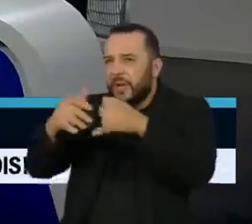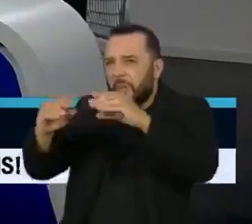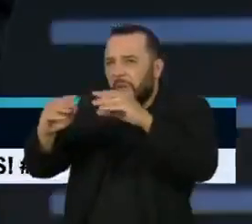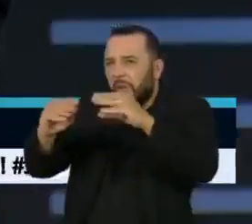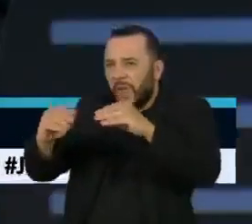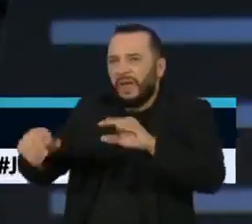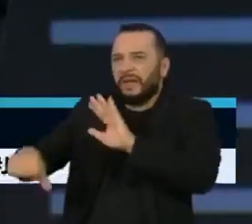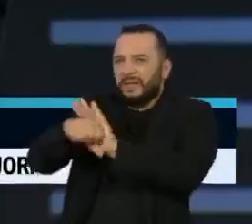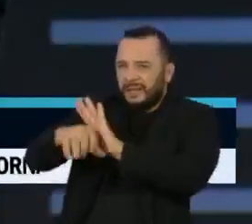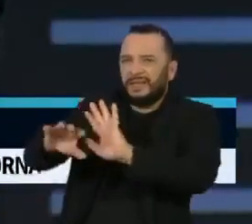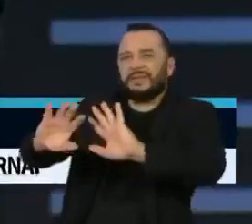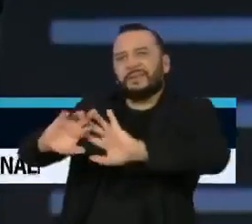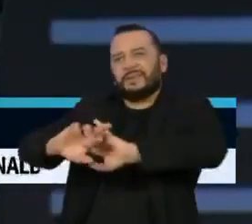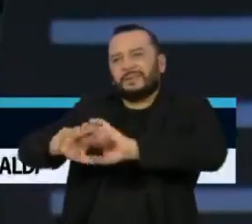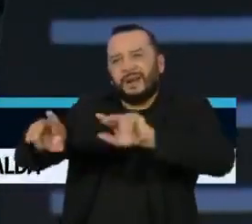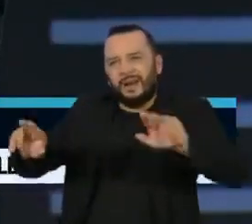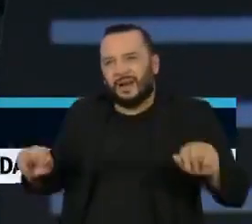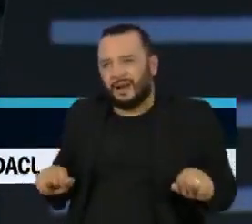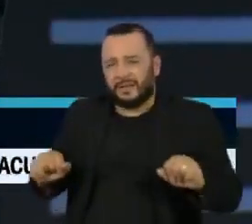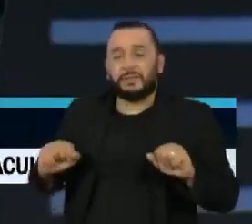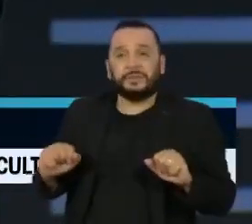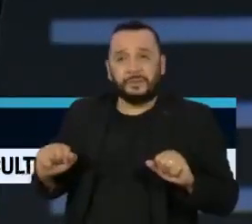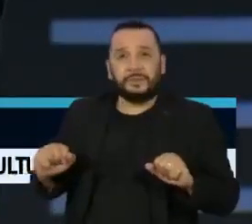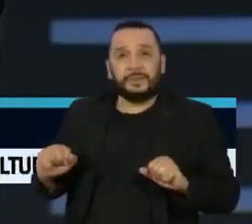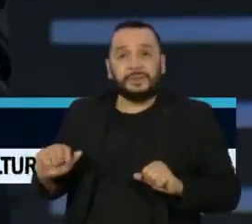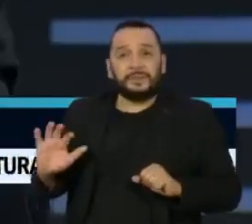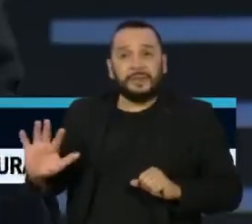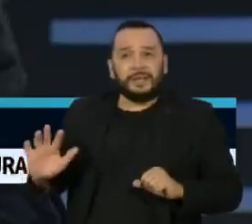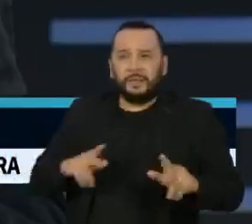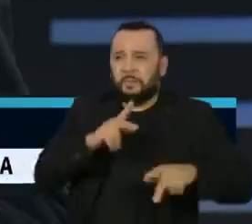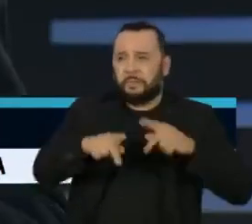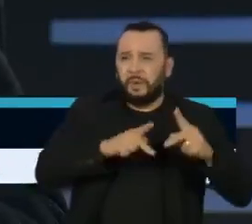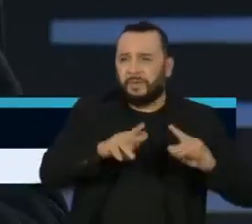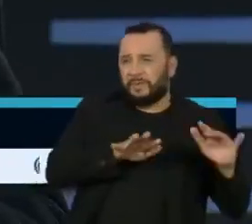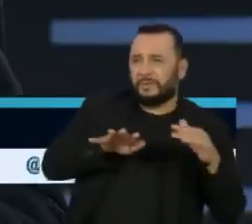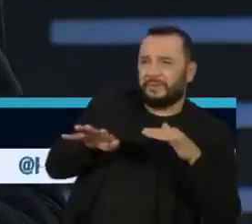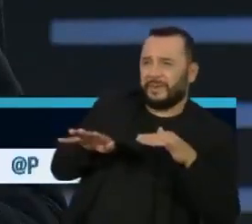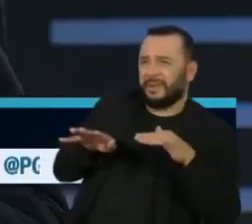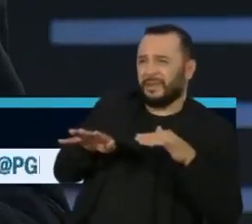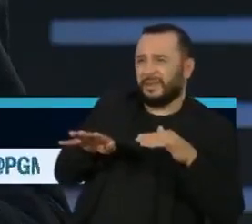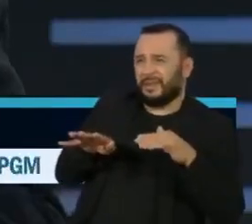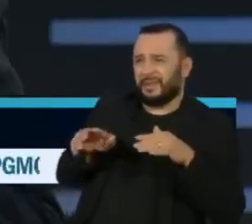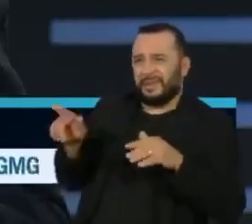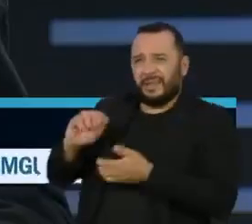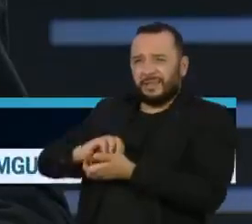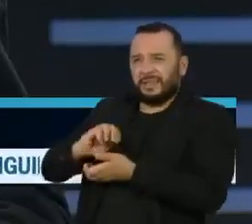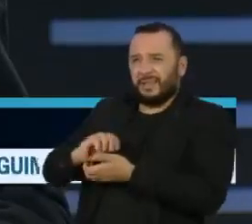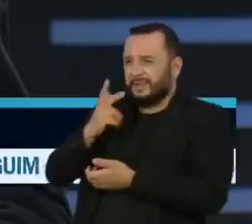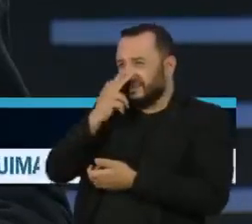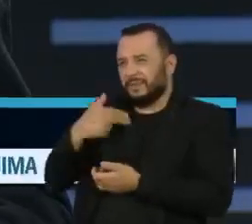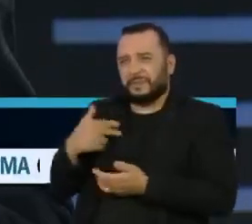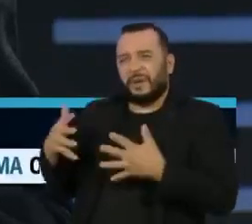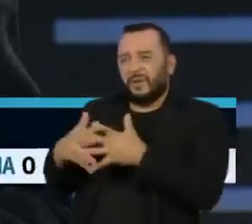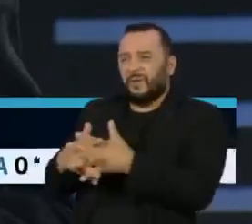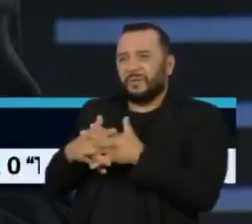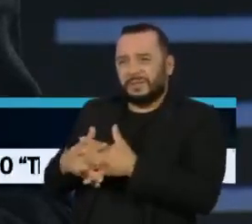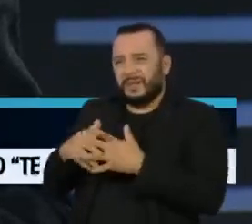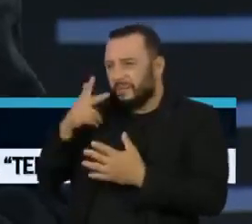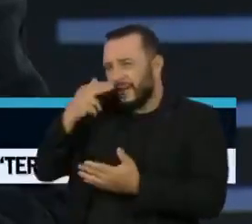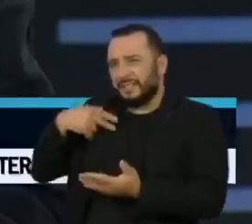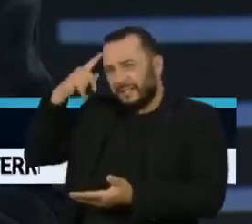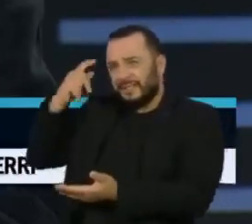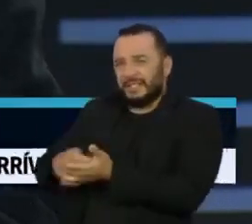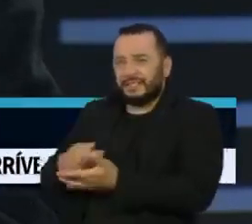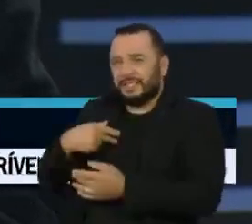de como havia sido feita a condenação do Lula antes para a população no seu dia a dia isso tudo é grego fica